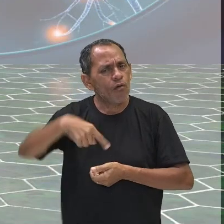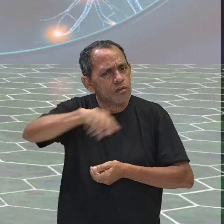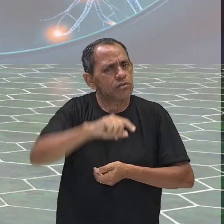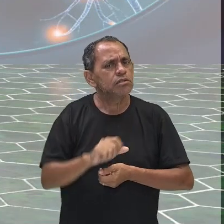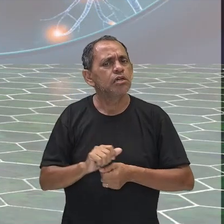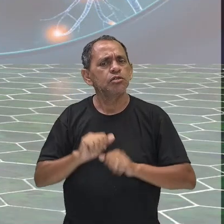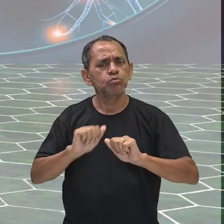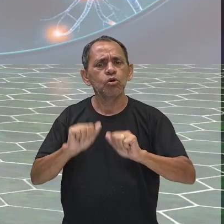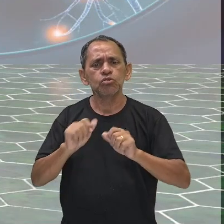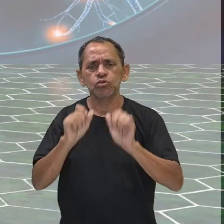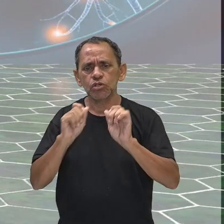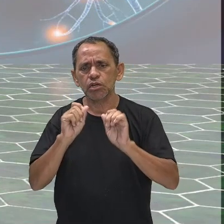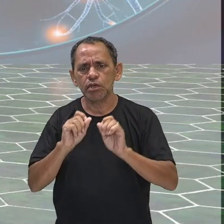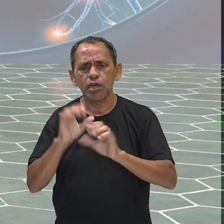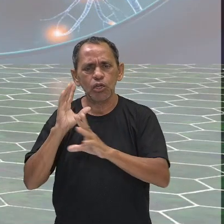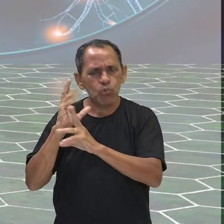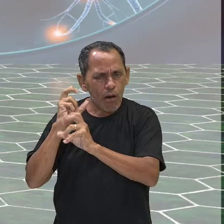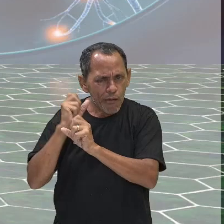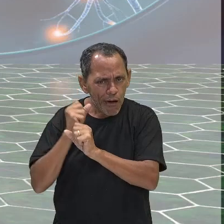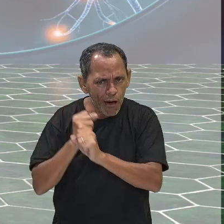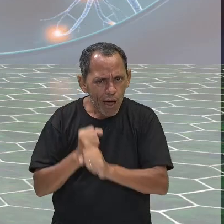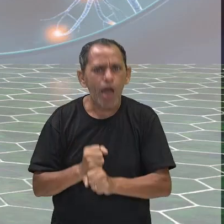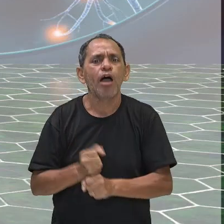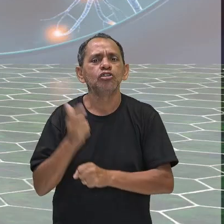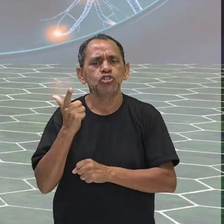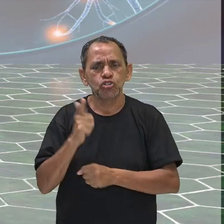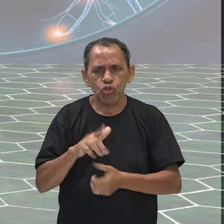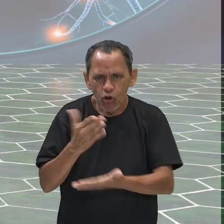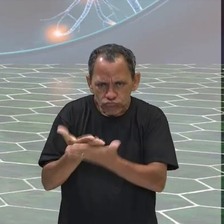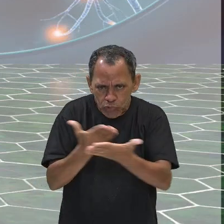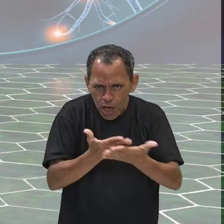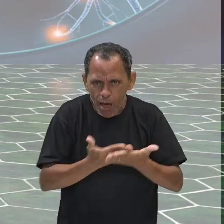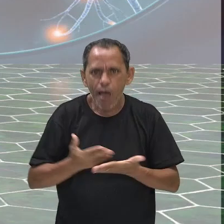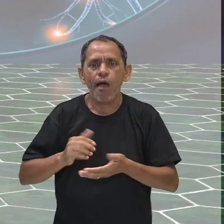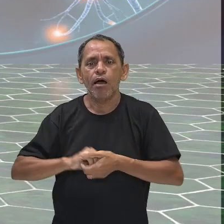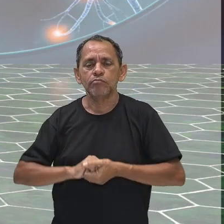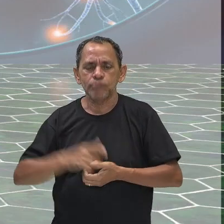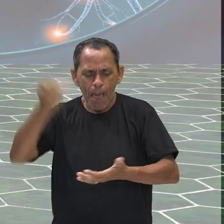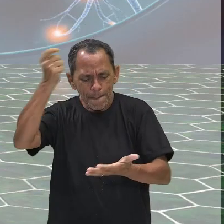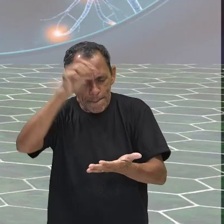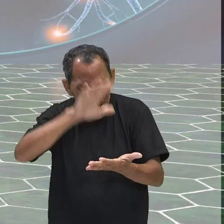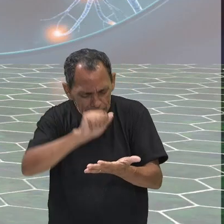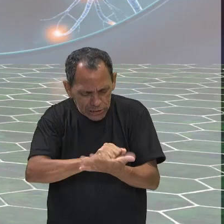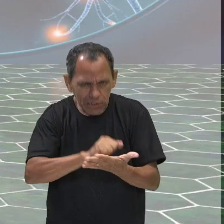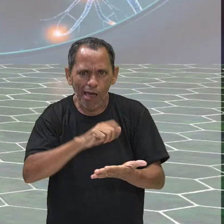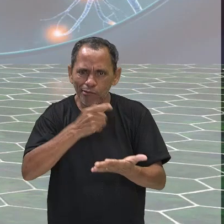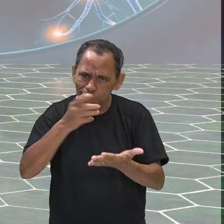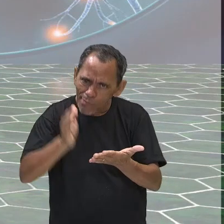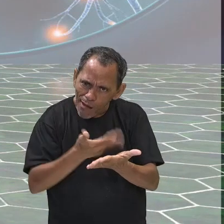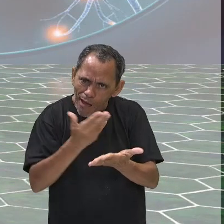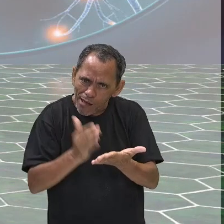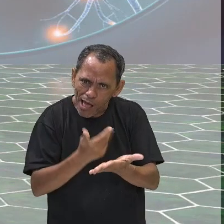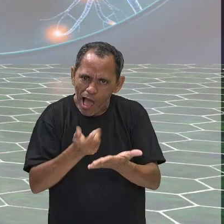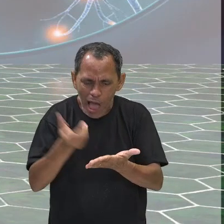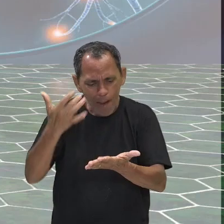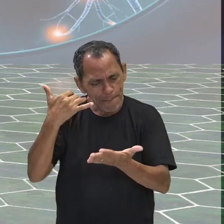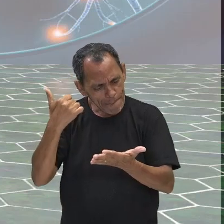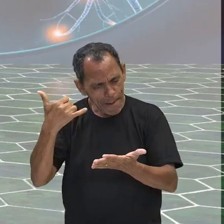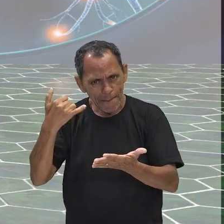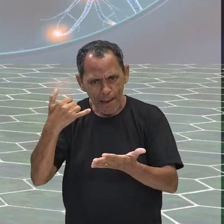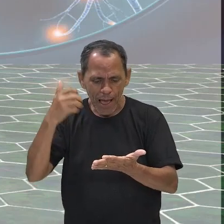as aulas, fazer esses esquemas no seu caderno, adotem o caderno como um meio de